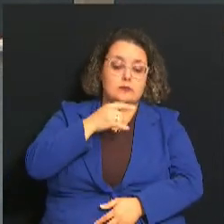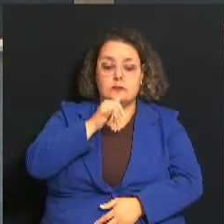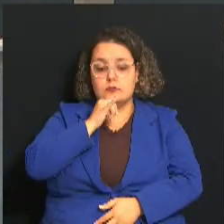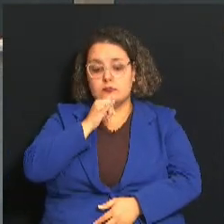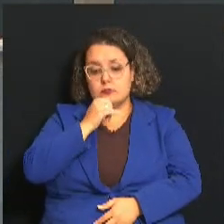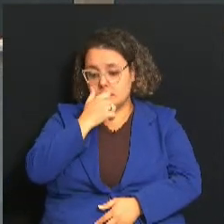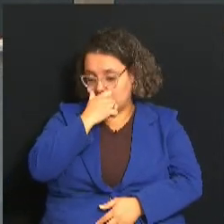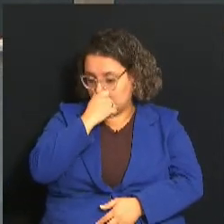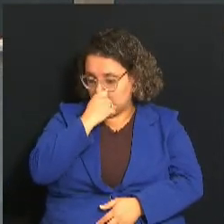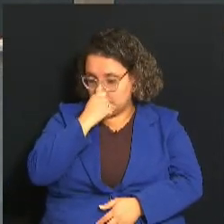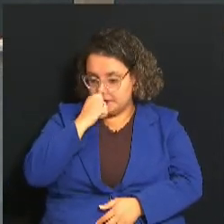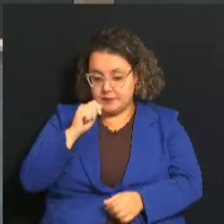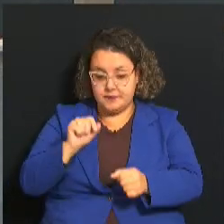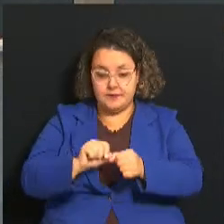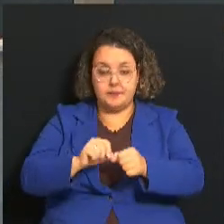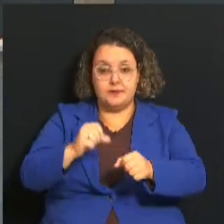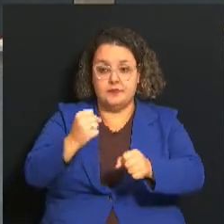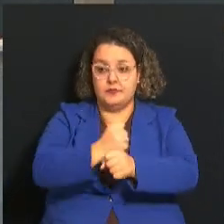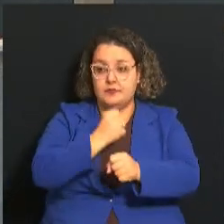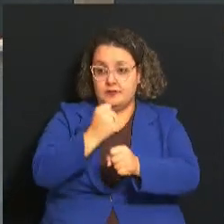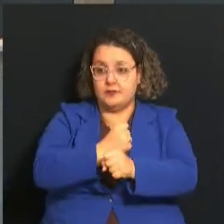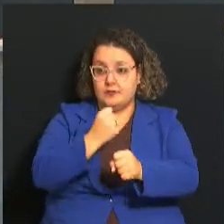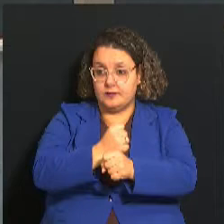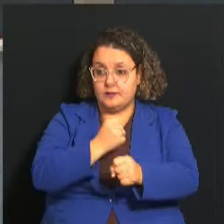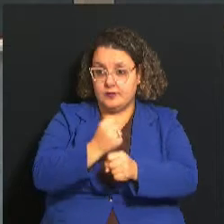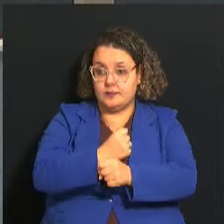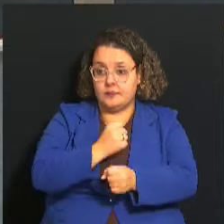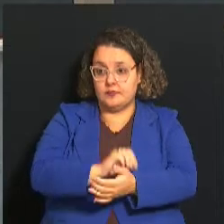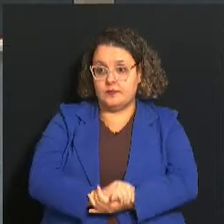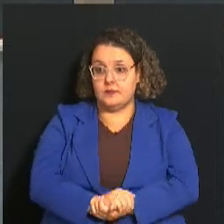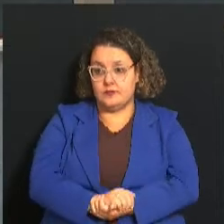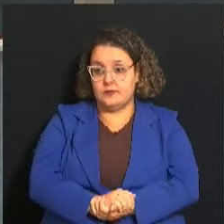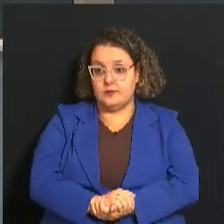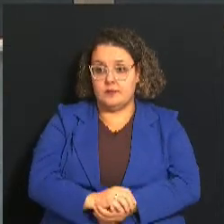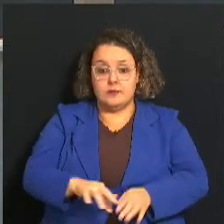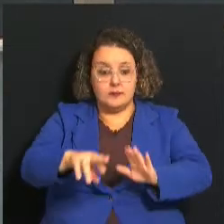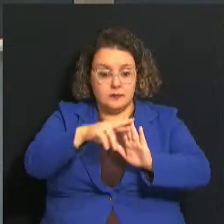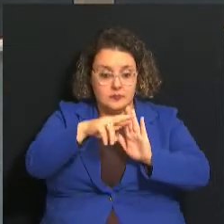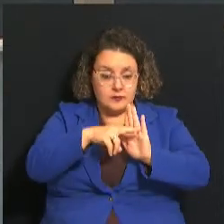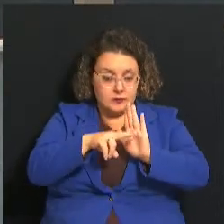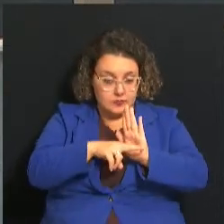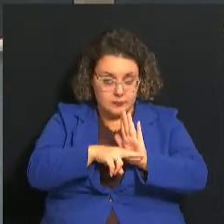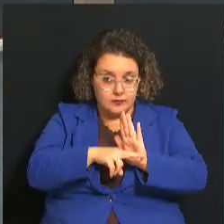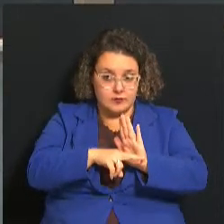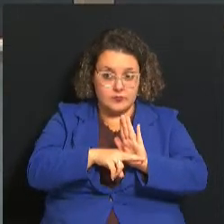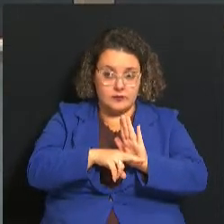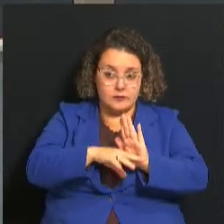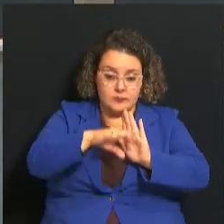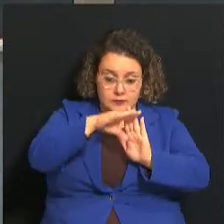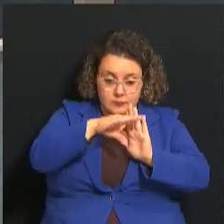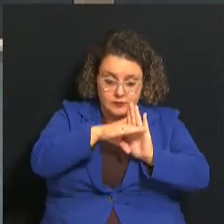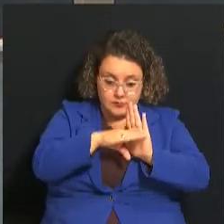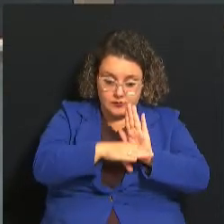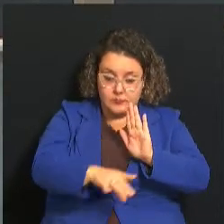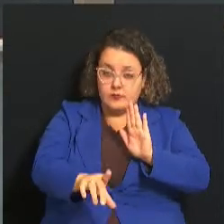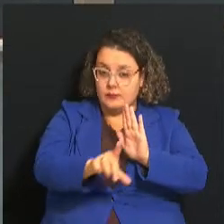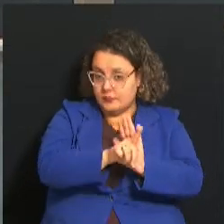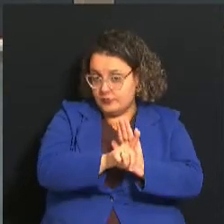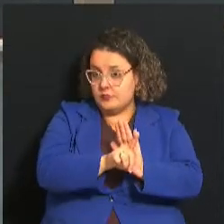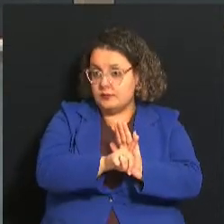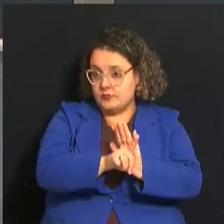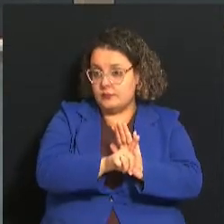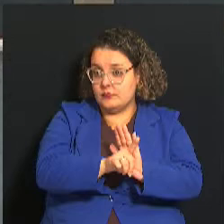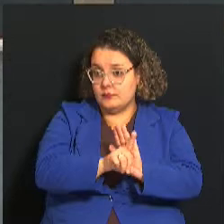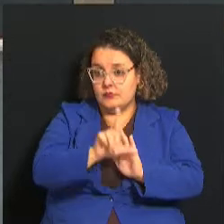uma construção que não seja dentro das regras e dos padrões preconizados pela lei, e depois de um